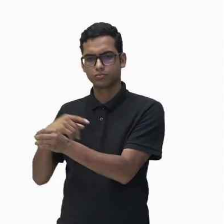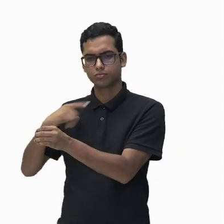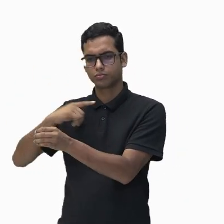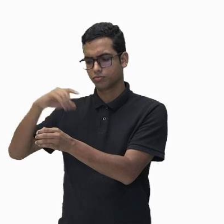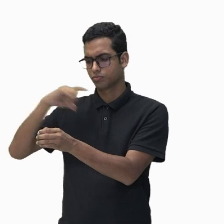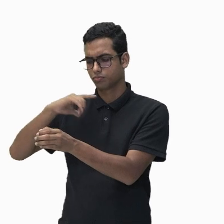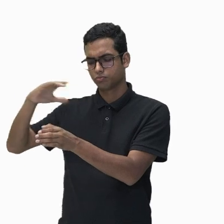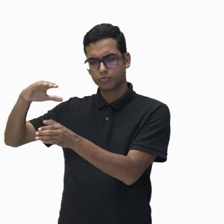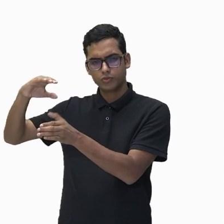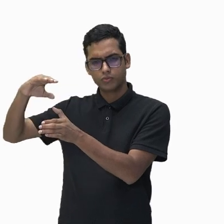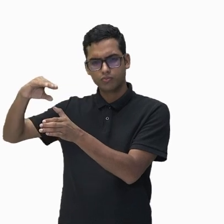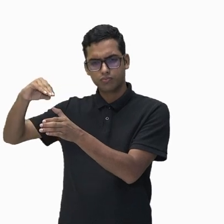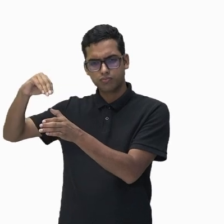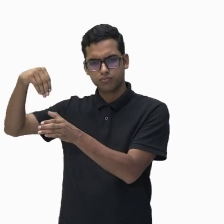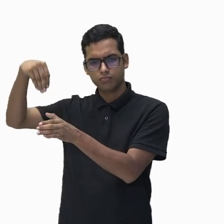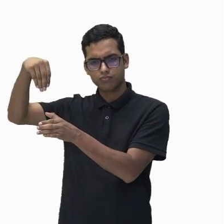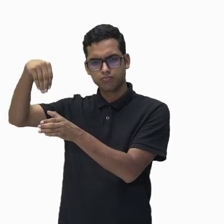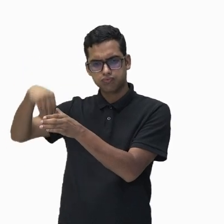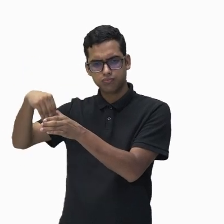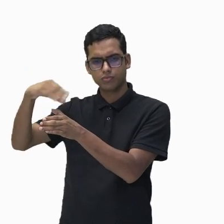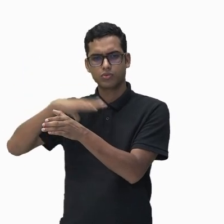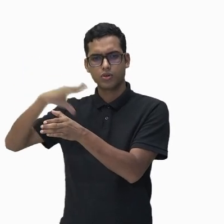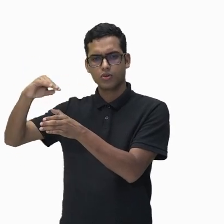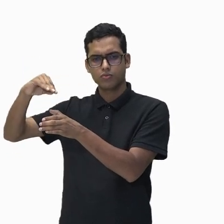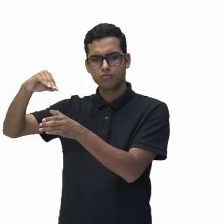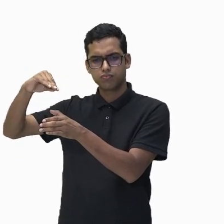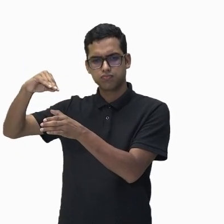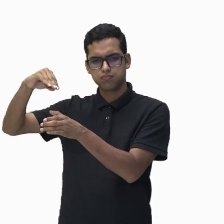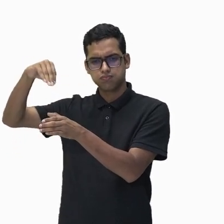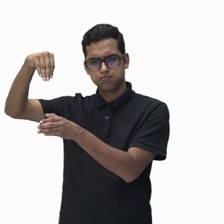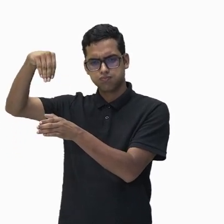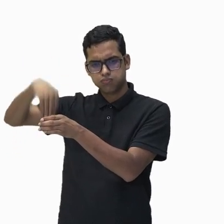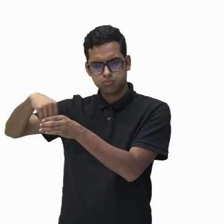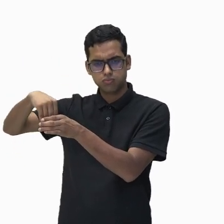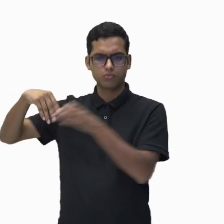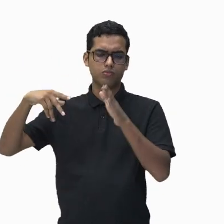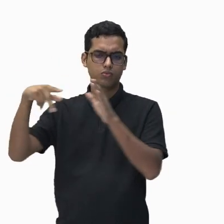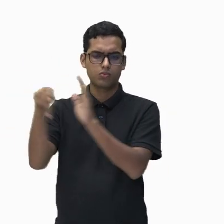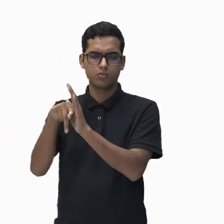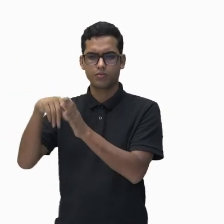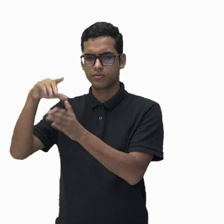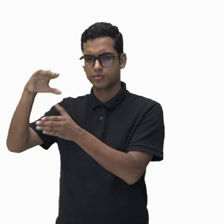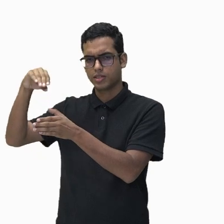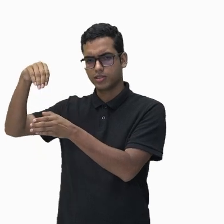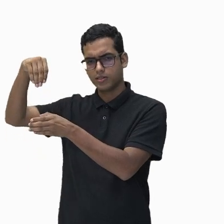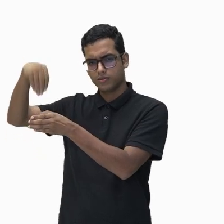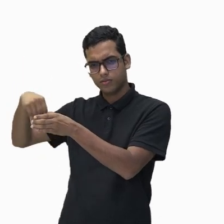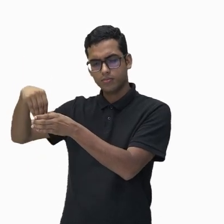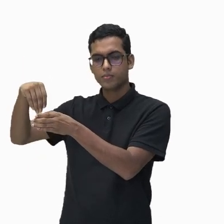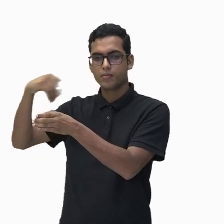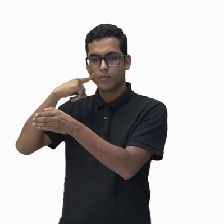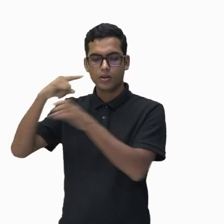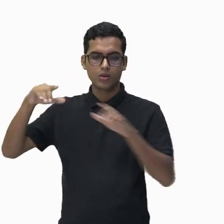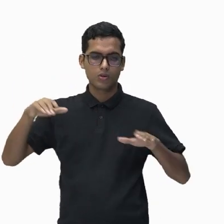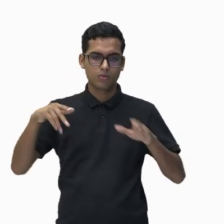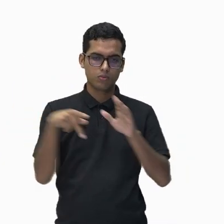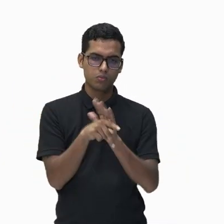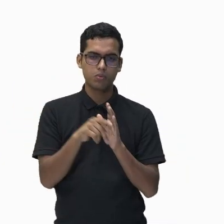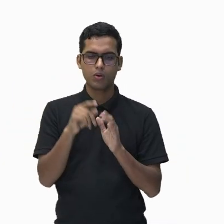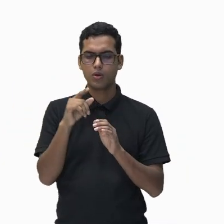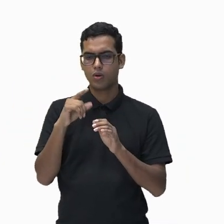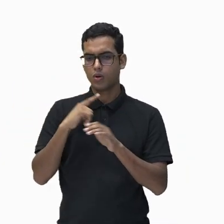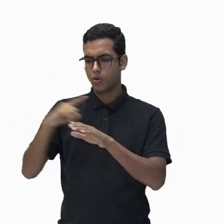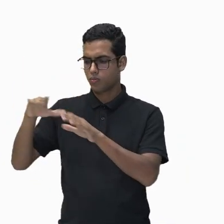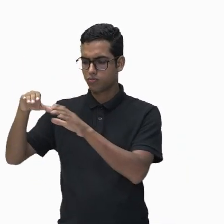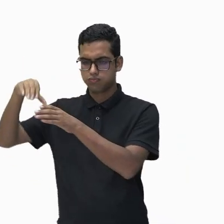chamado. Então, veja, como é que funciona essa máquina? Ela funciona, claro, obedecendo aí o que a gente chama